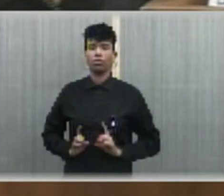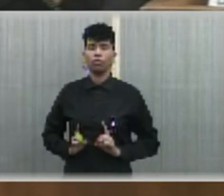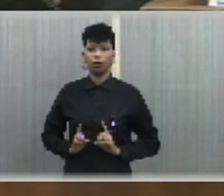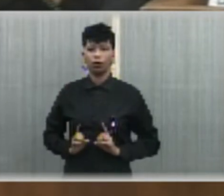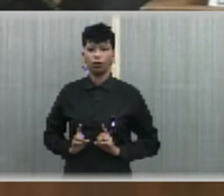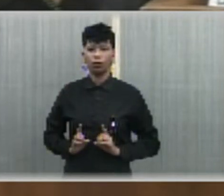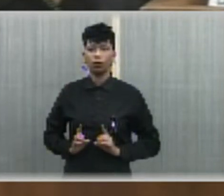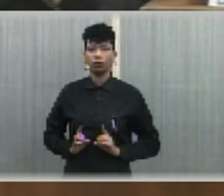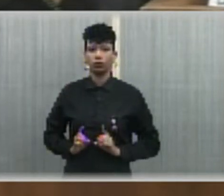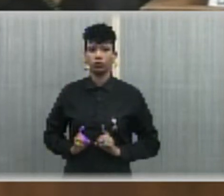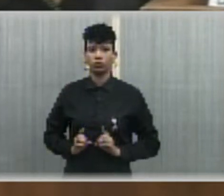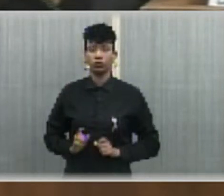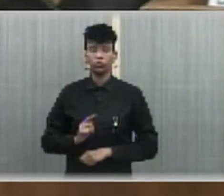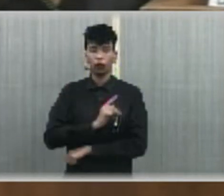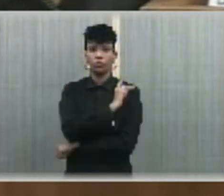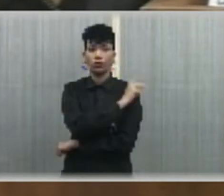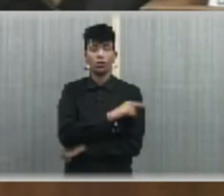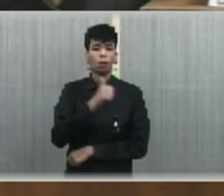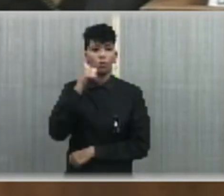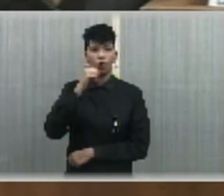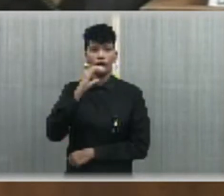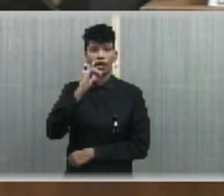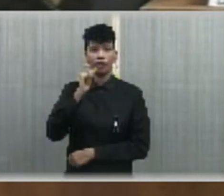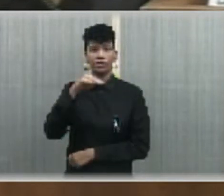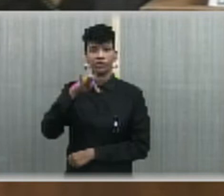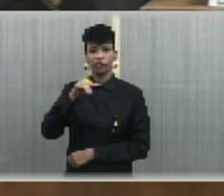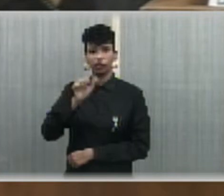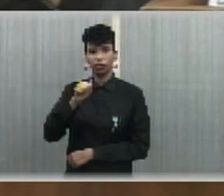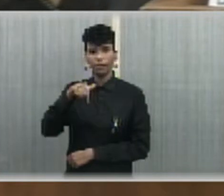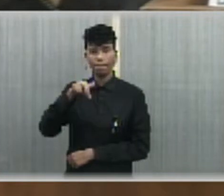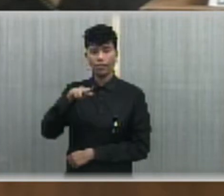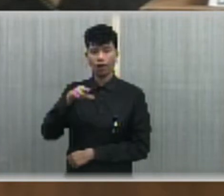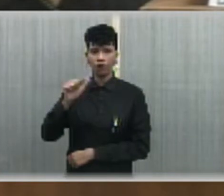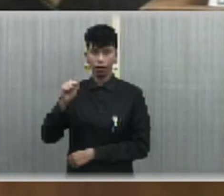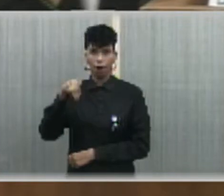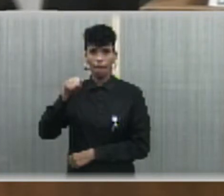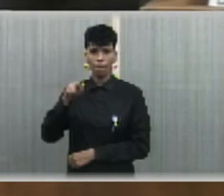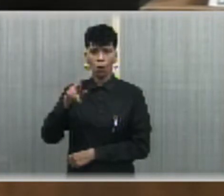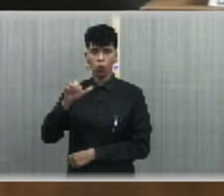de cidadania piauiense à senhora Cíntia Maria do Nascimento Moura.